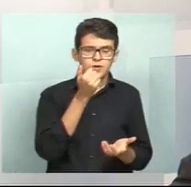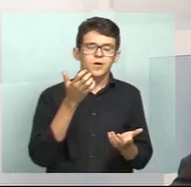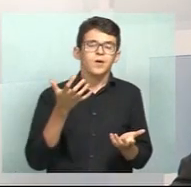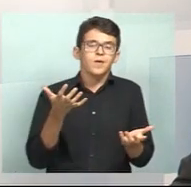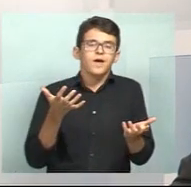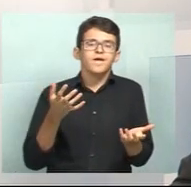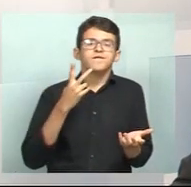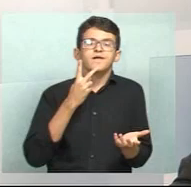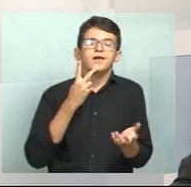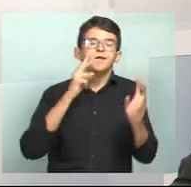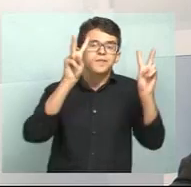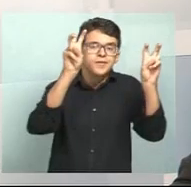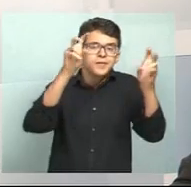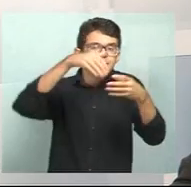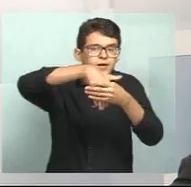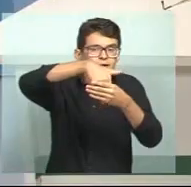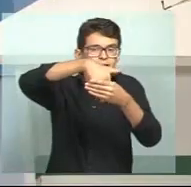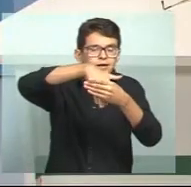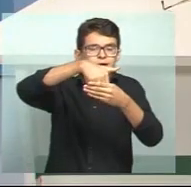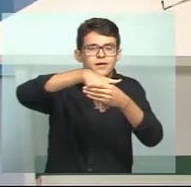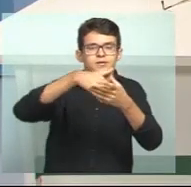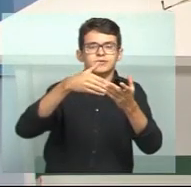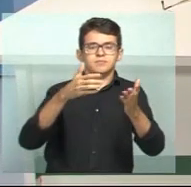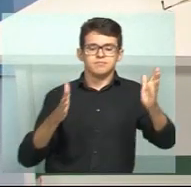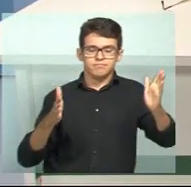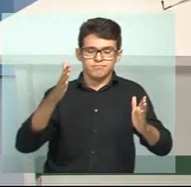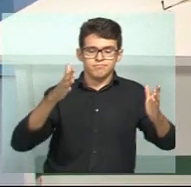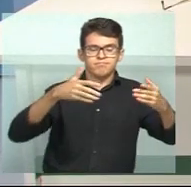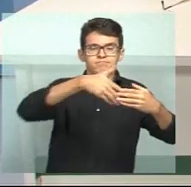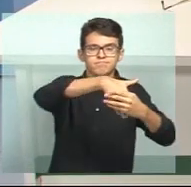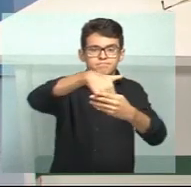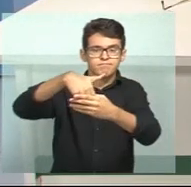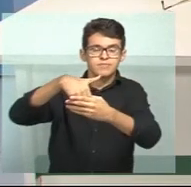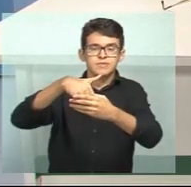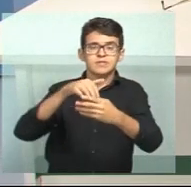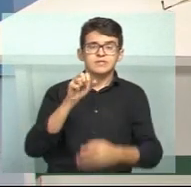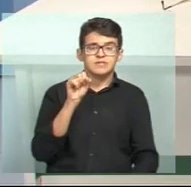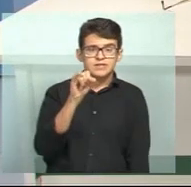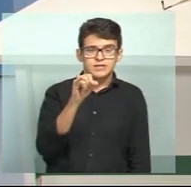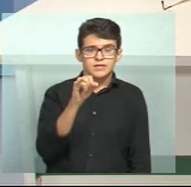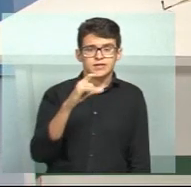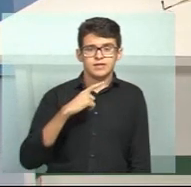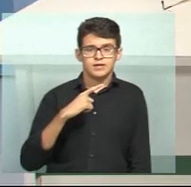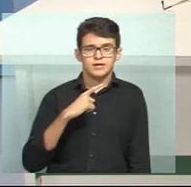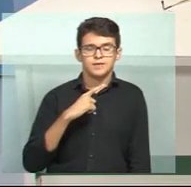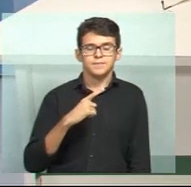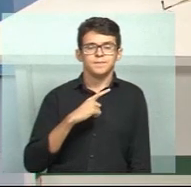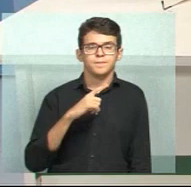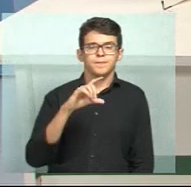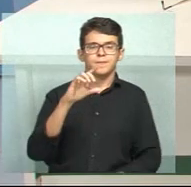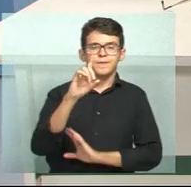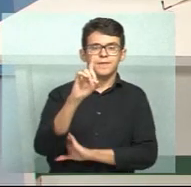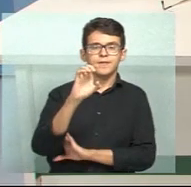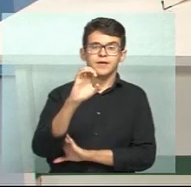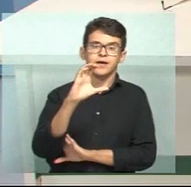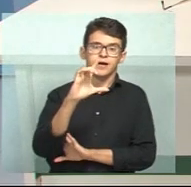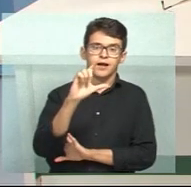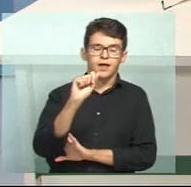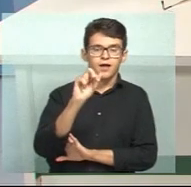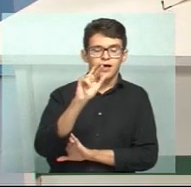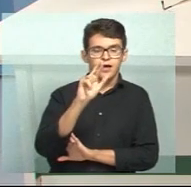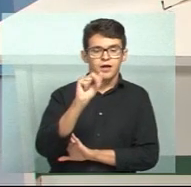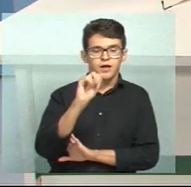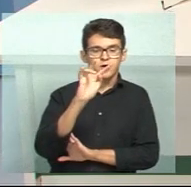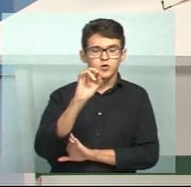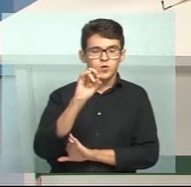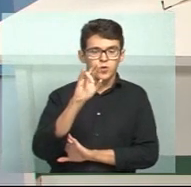eleição. No momento em que julgar os embargos declaratórios, por lei, pela lei da